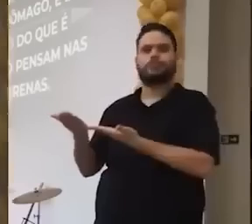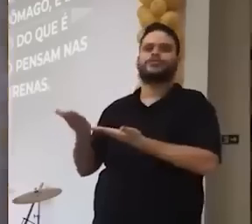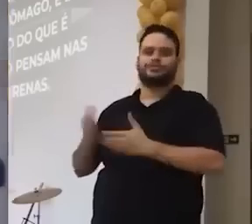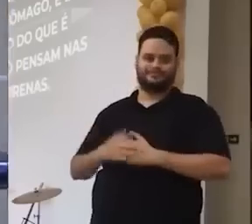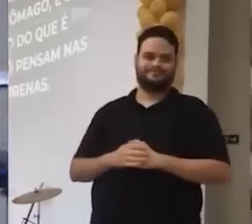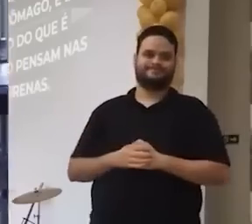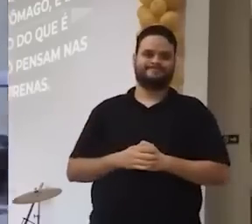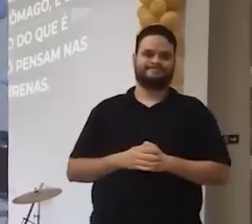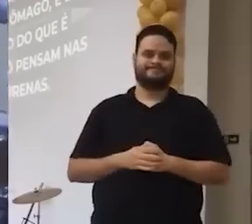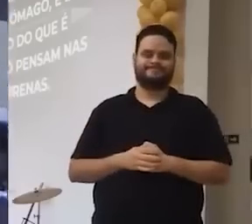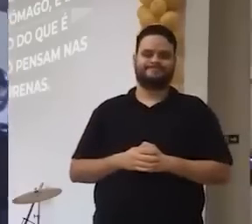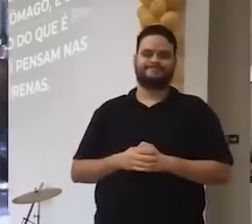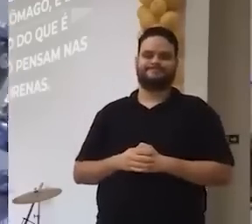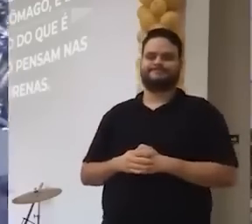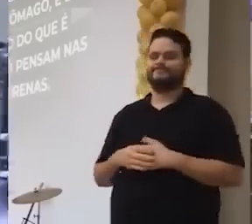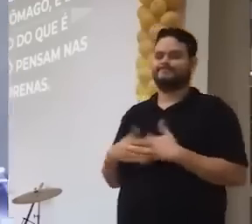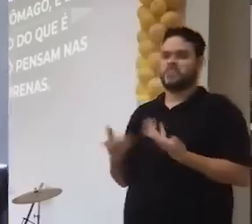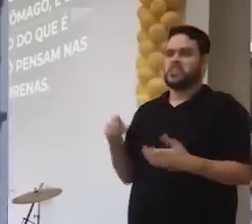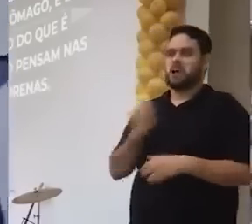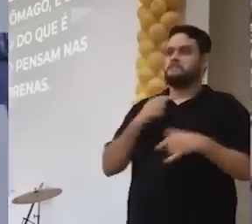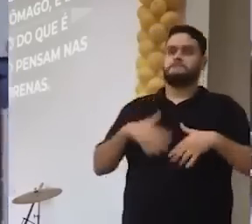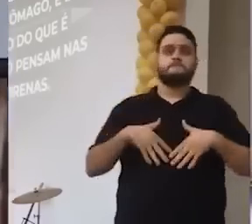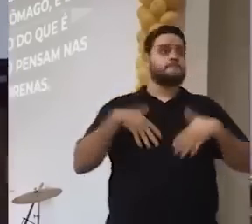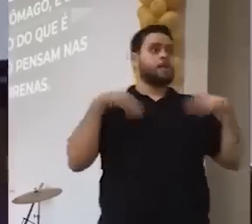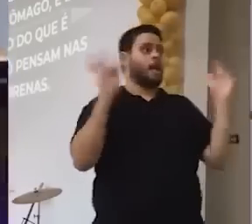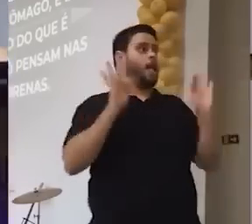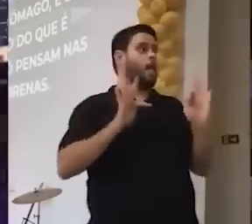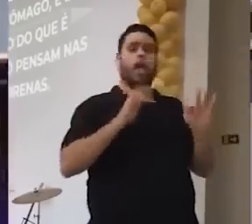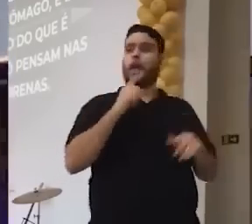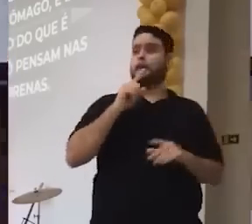e não éramos menos felizes por isso.